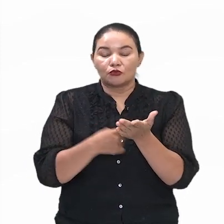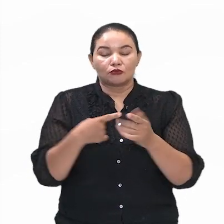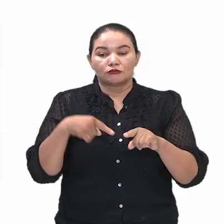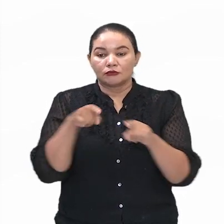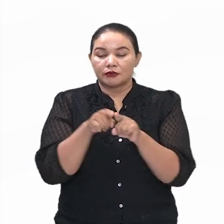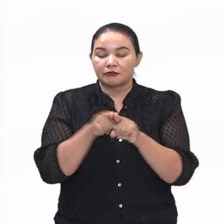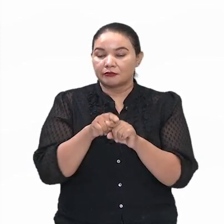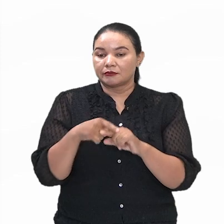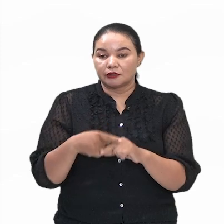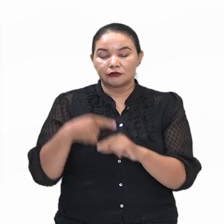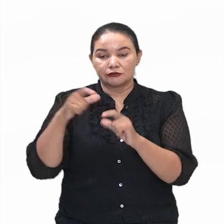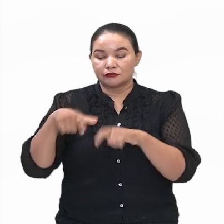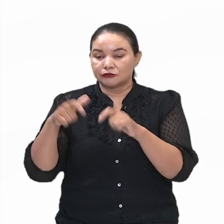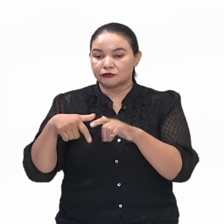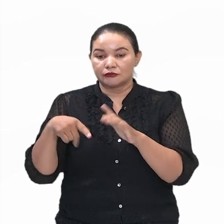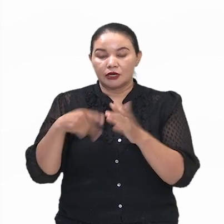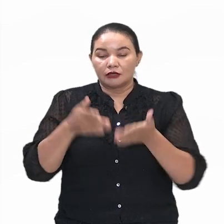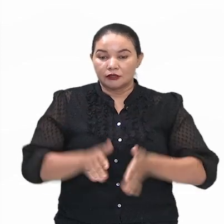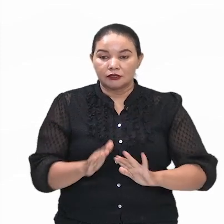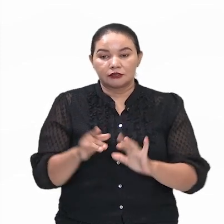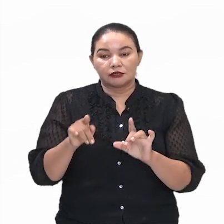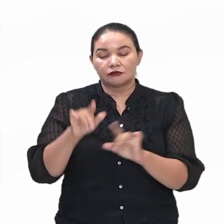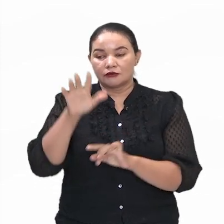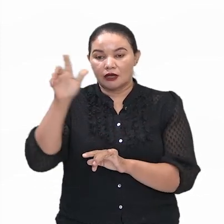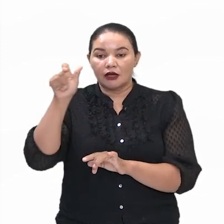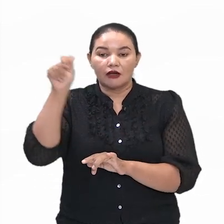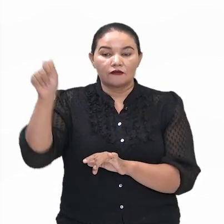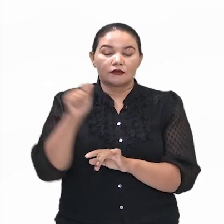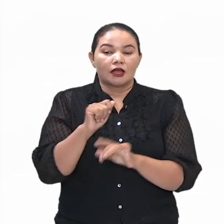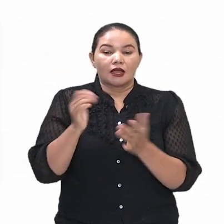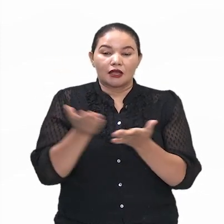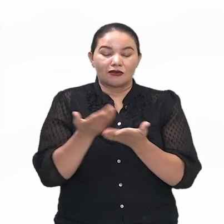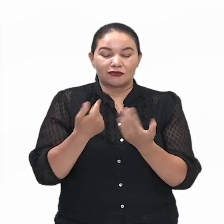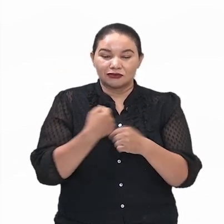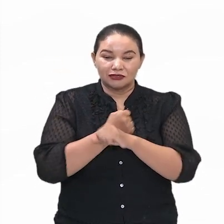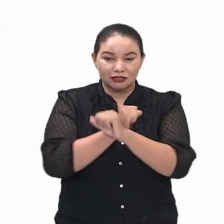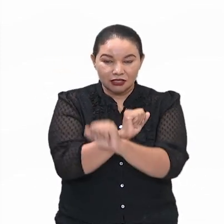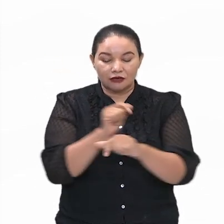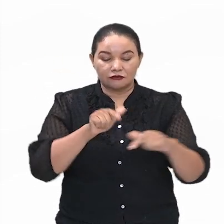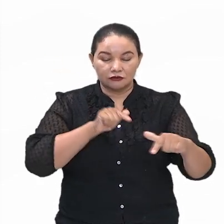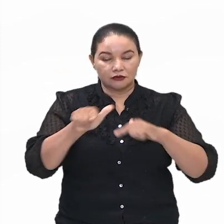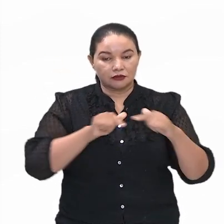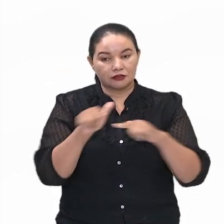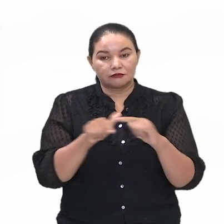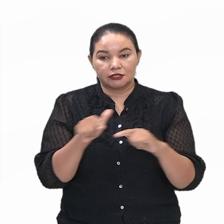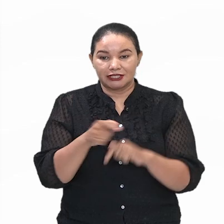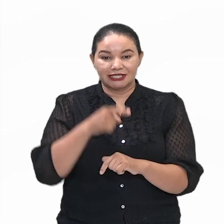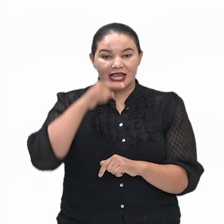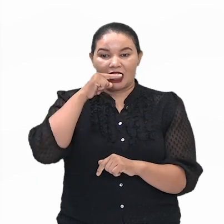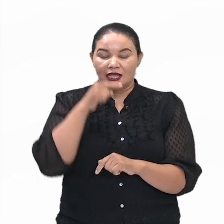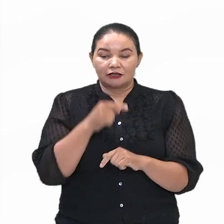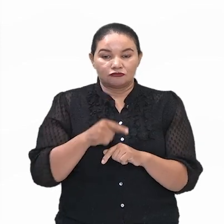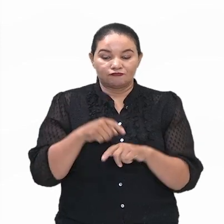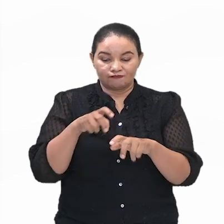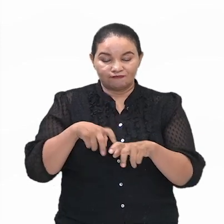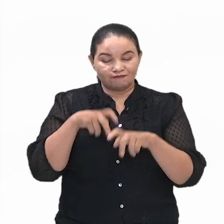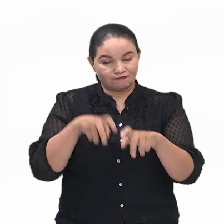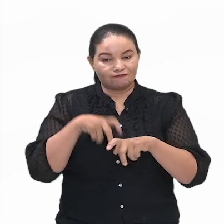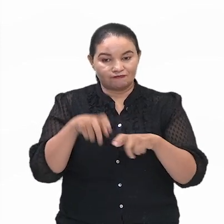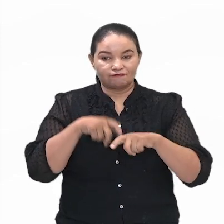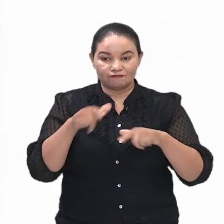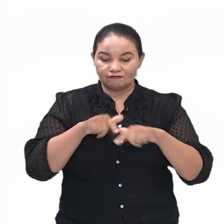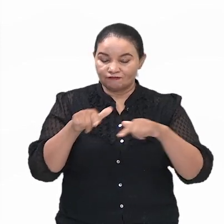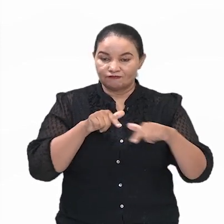África e vieram na condição de escravizado e começaram a trabalhar na lavoura da cana-de-açúcar. Tudo isso também